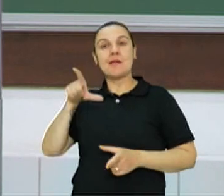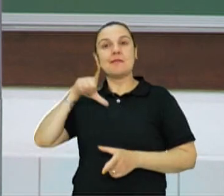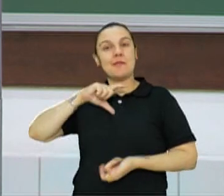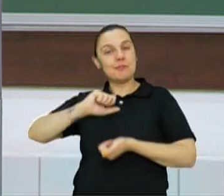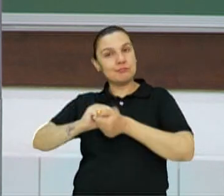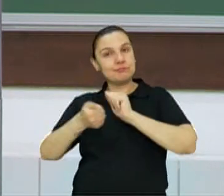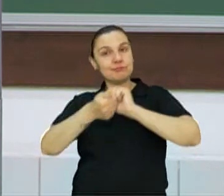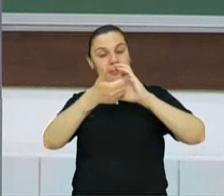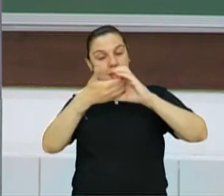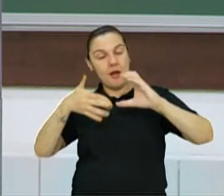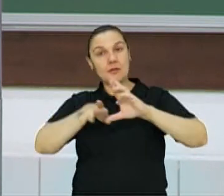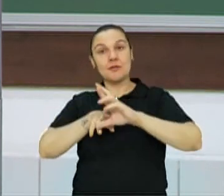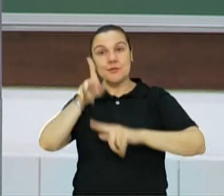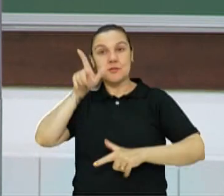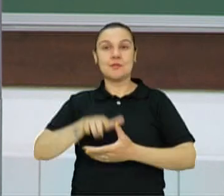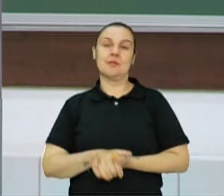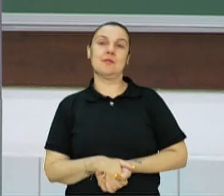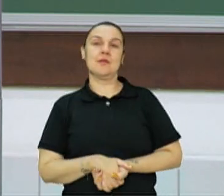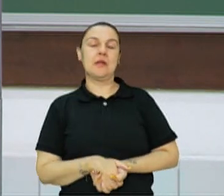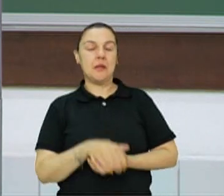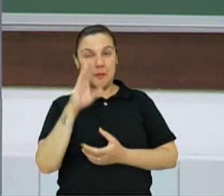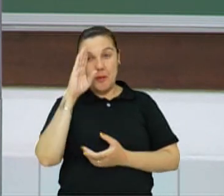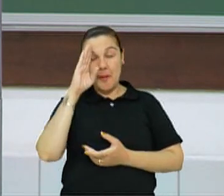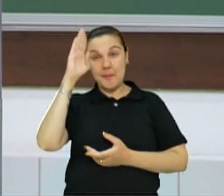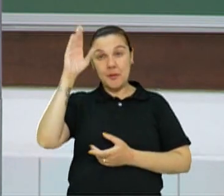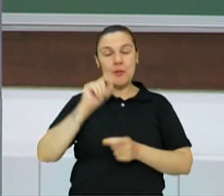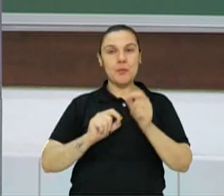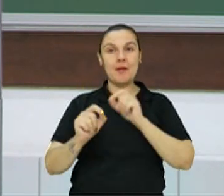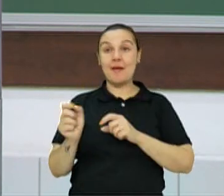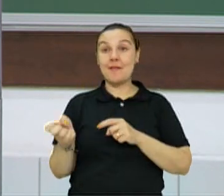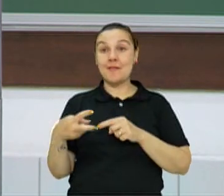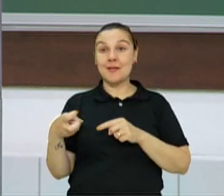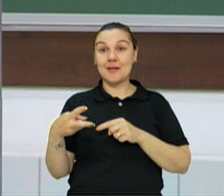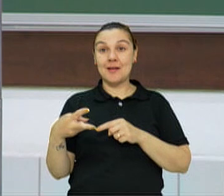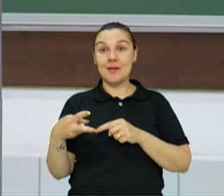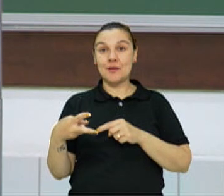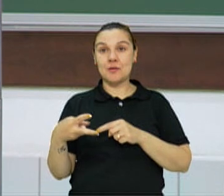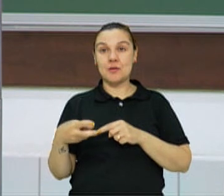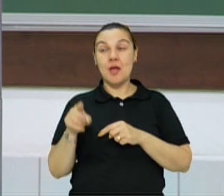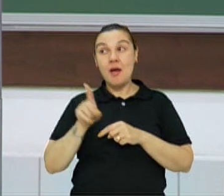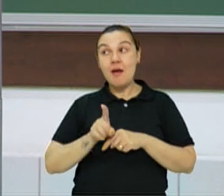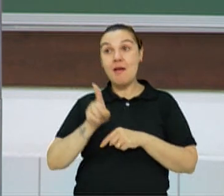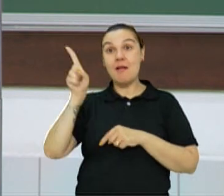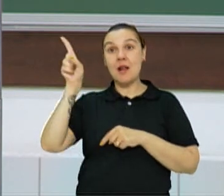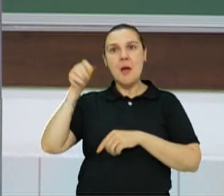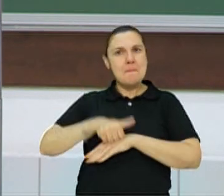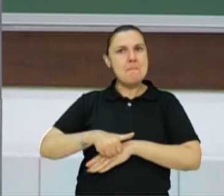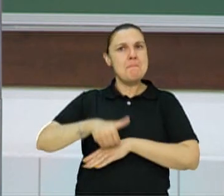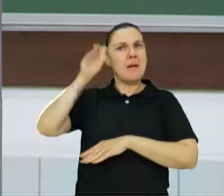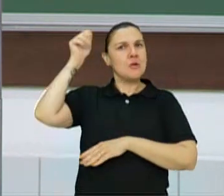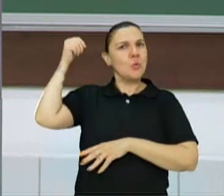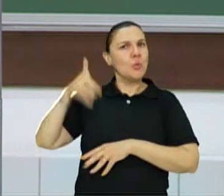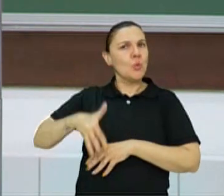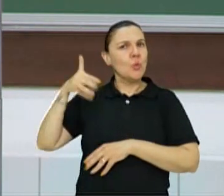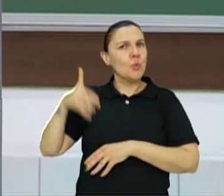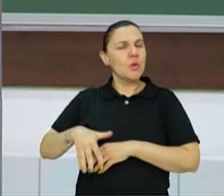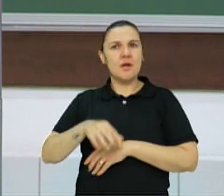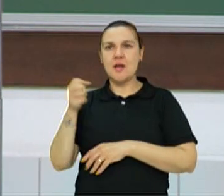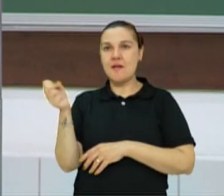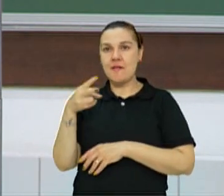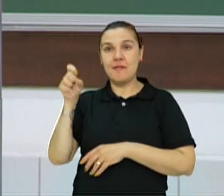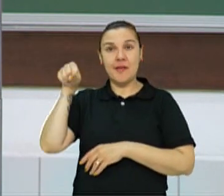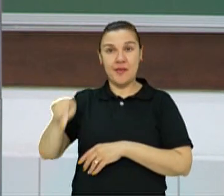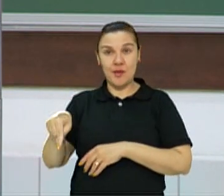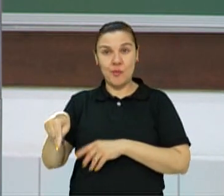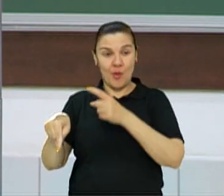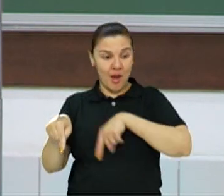algumas características diferentes, principalmente na questão do veneno. Aquelas que estão na ilha, elas são mais venenosas do que a jararaca que nós